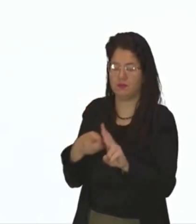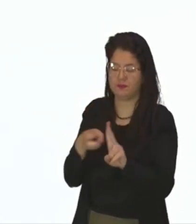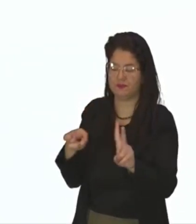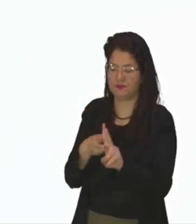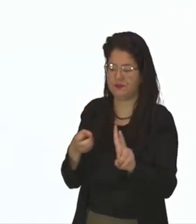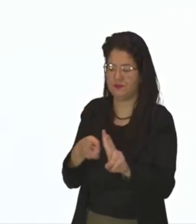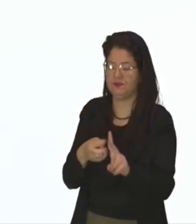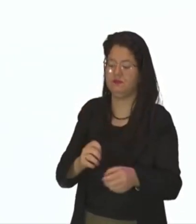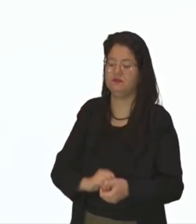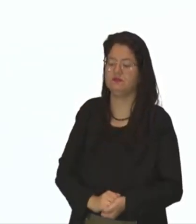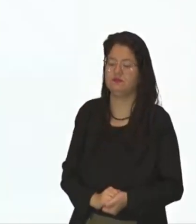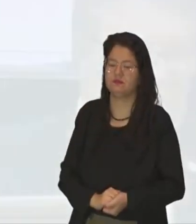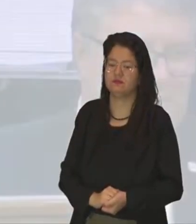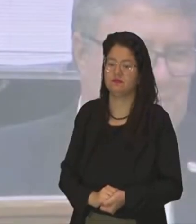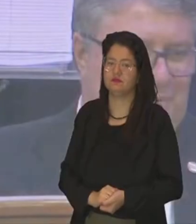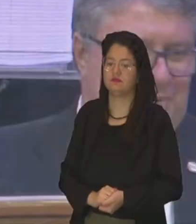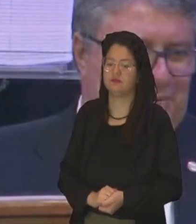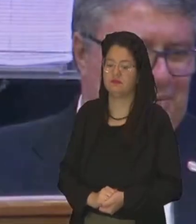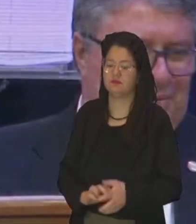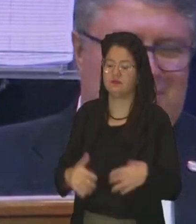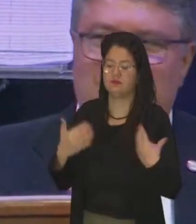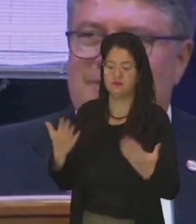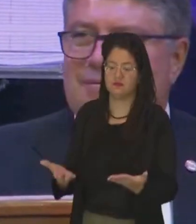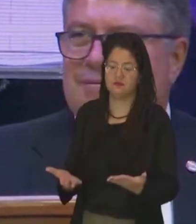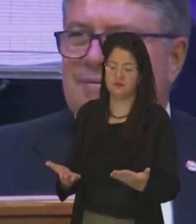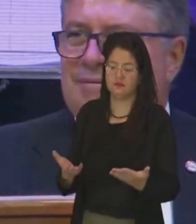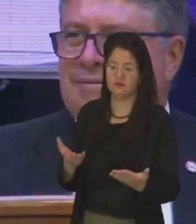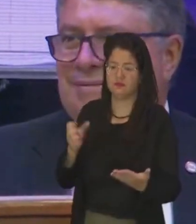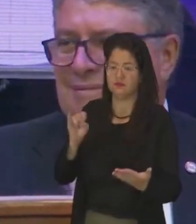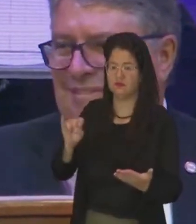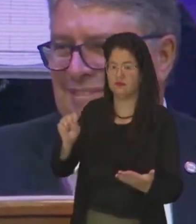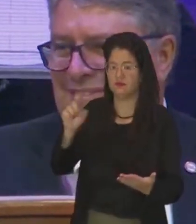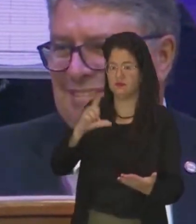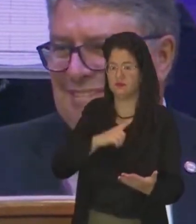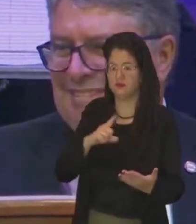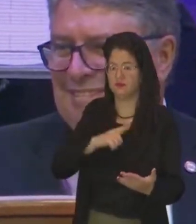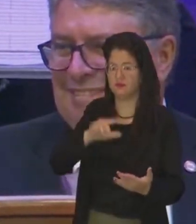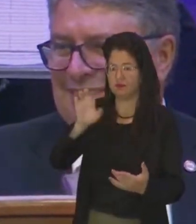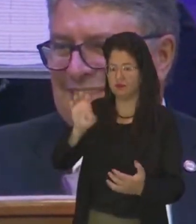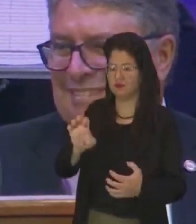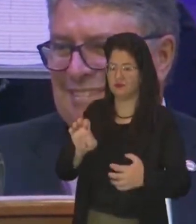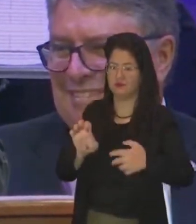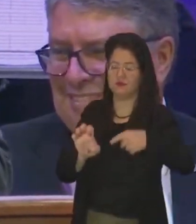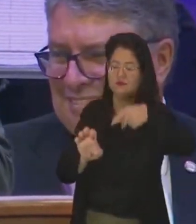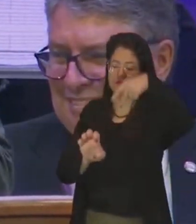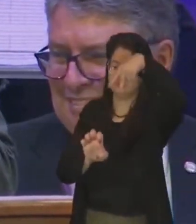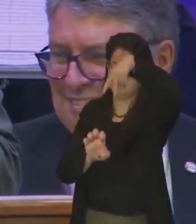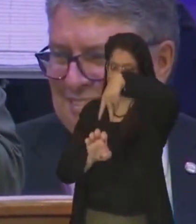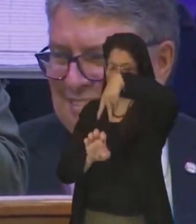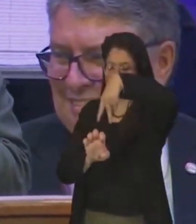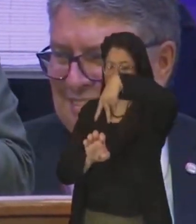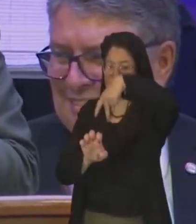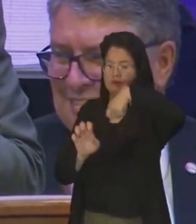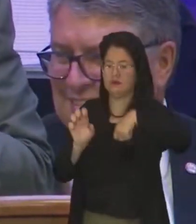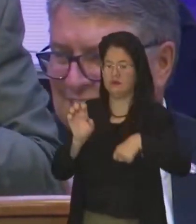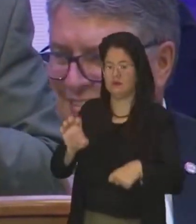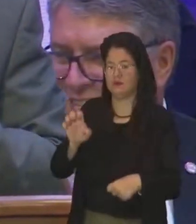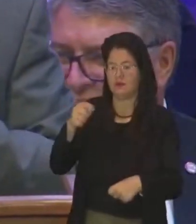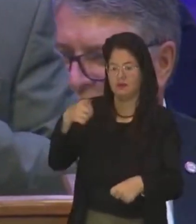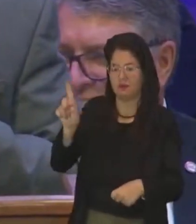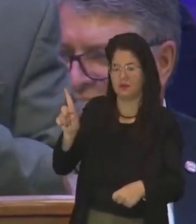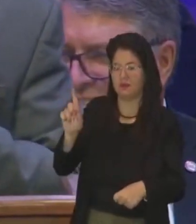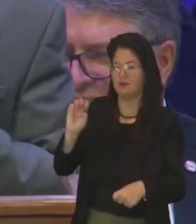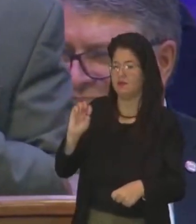morim. Então, se tem E com acento, é E. Se tem E sem acento, é E. Se tiver um